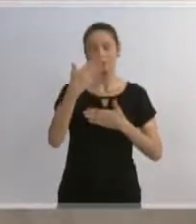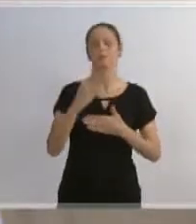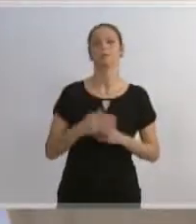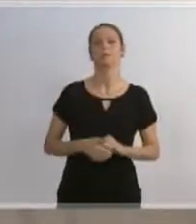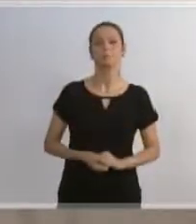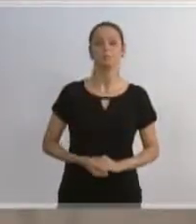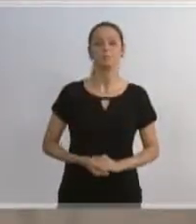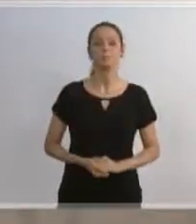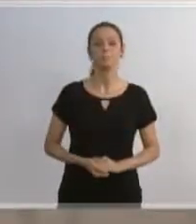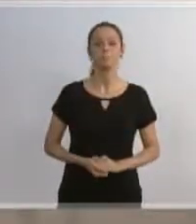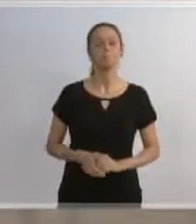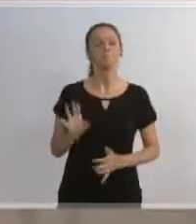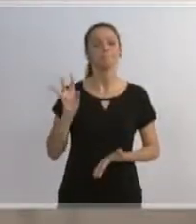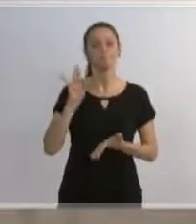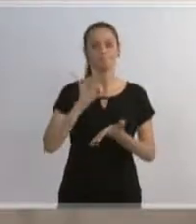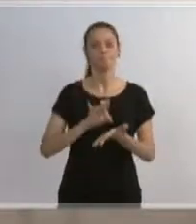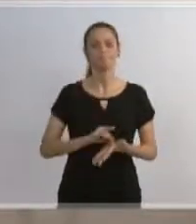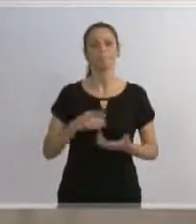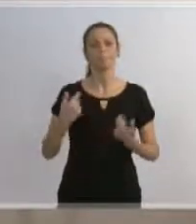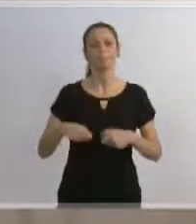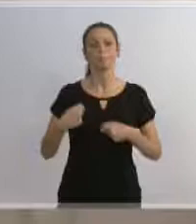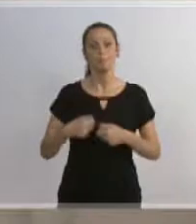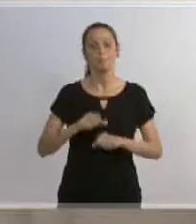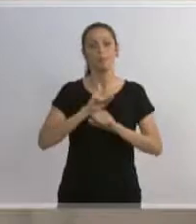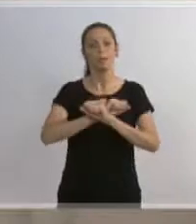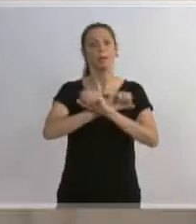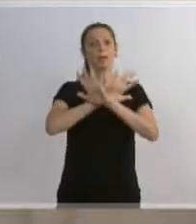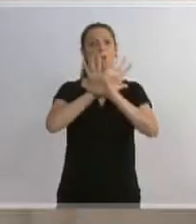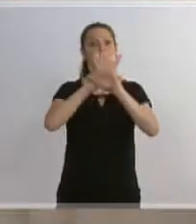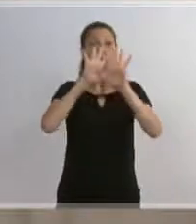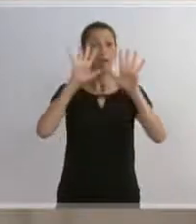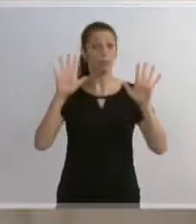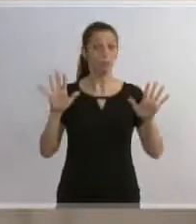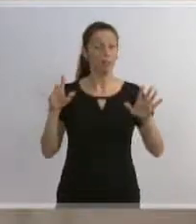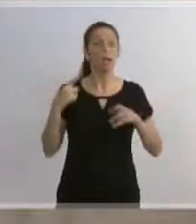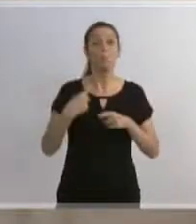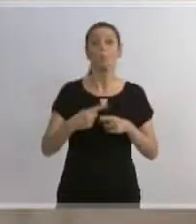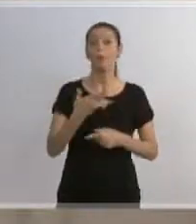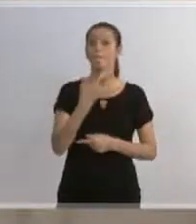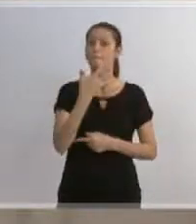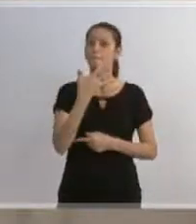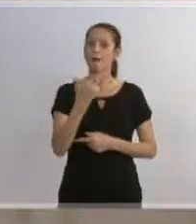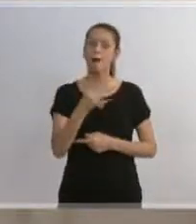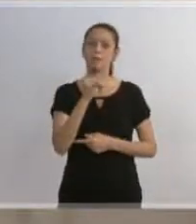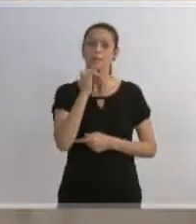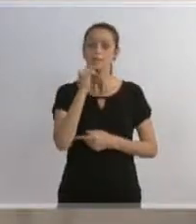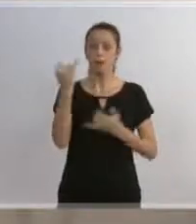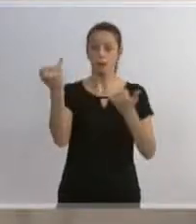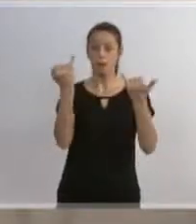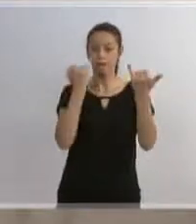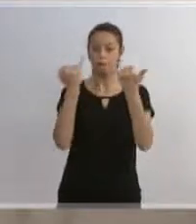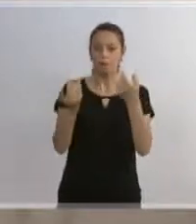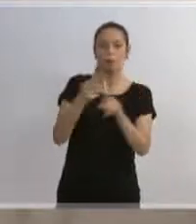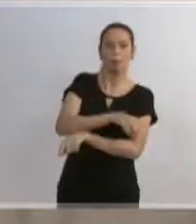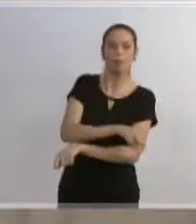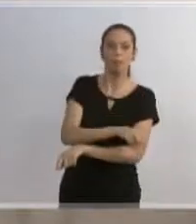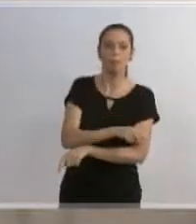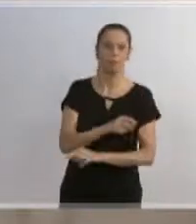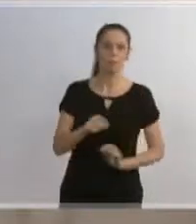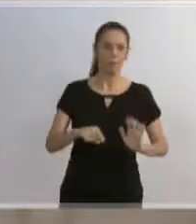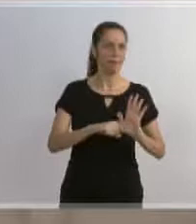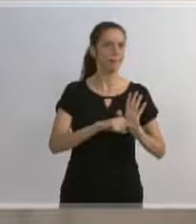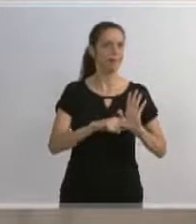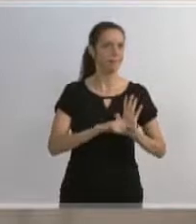Zeca. Realmente precisa ficar muito claro, porque é muito fácil distorcer as informações para o lado negativo. Então,